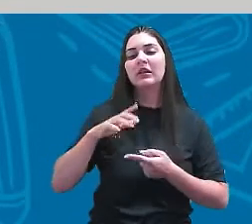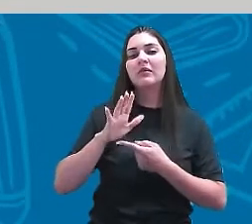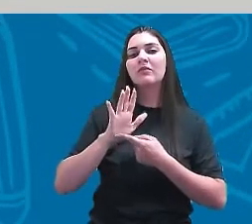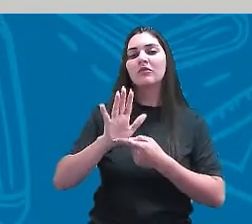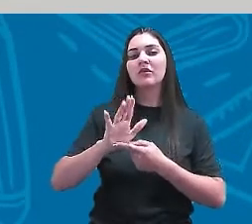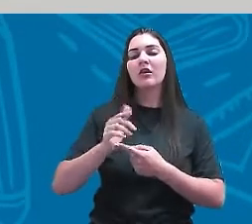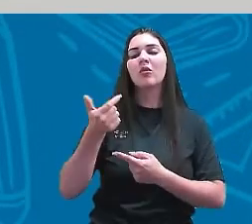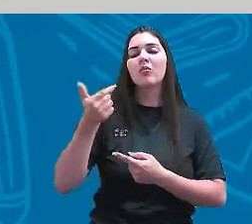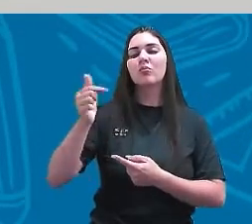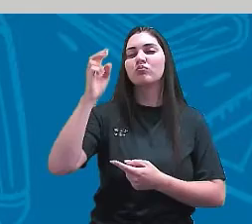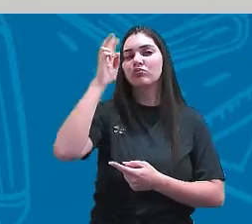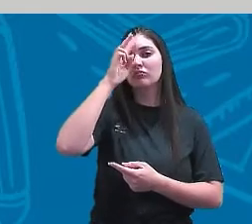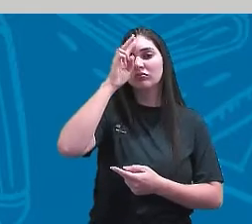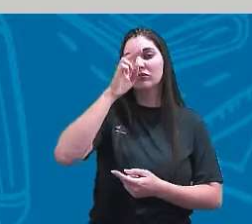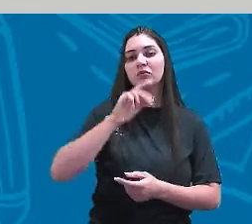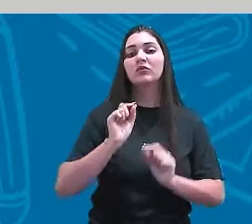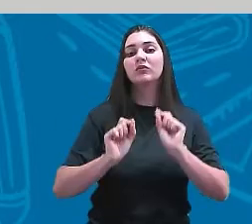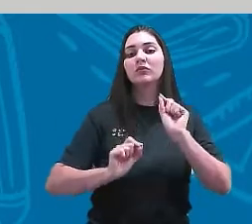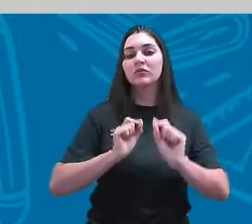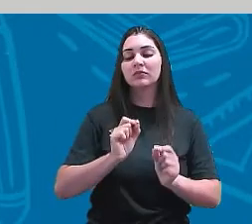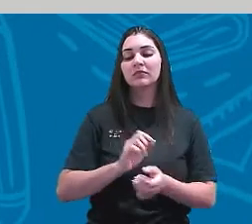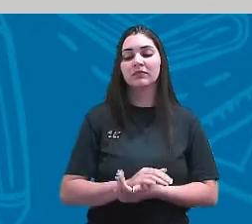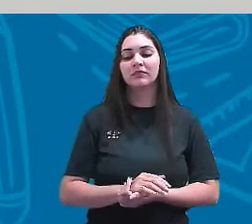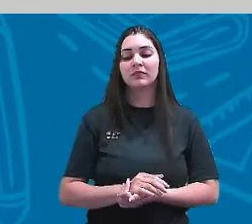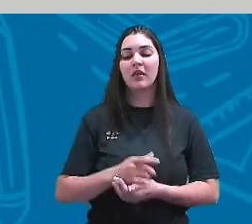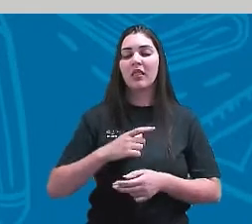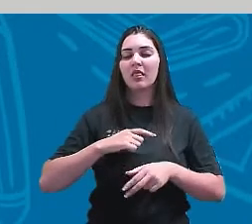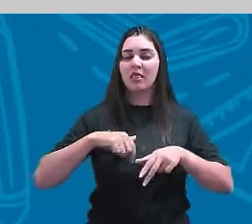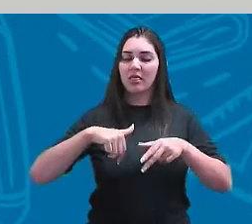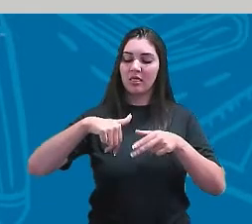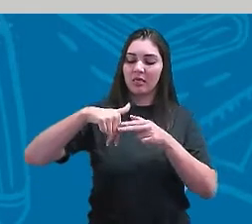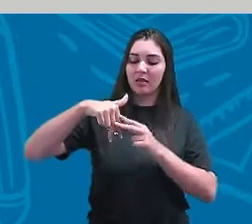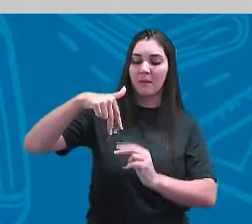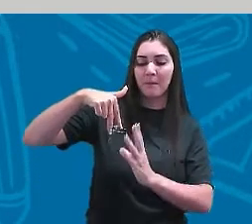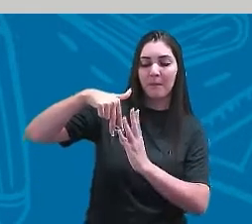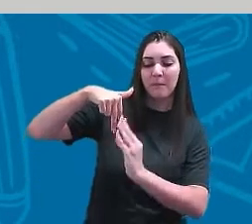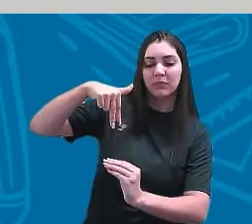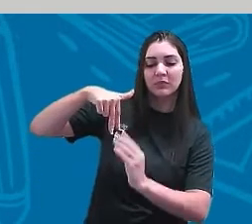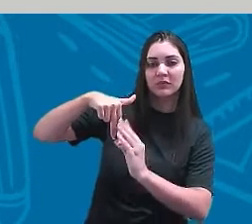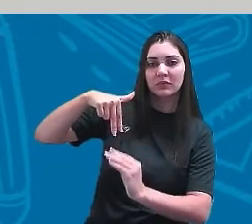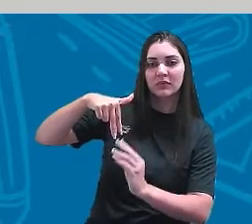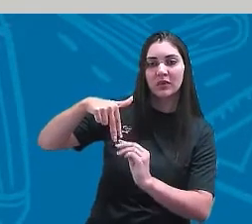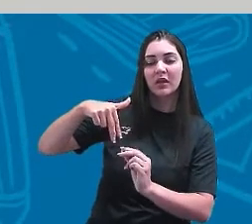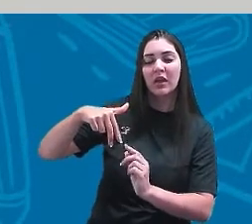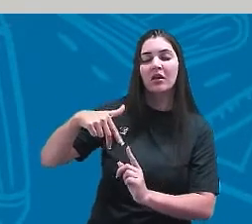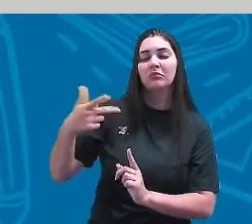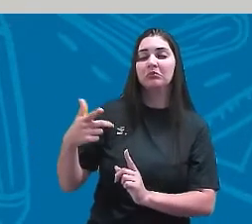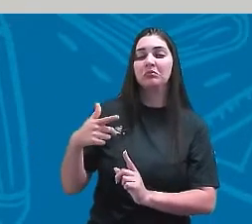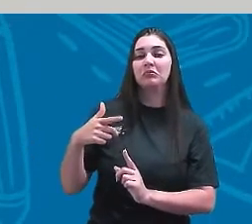que é a perna cabeluda. Sim, ela é uma lenda típica do